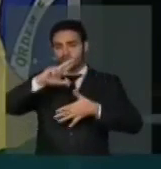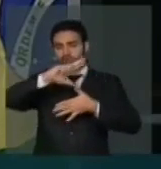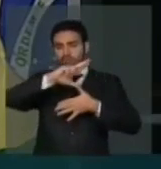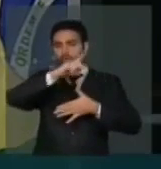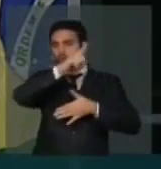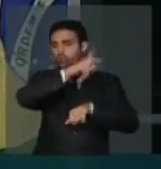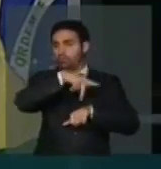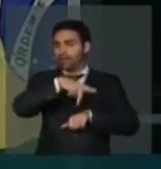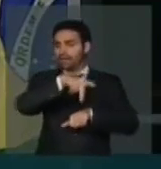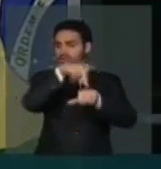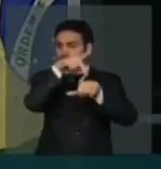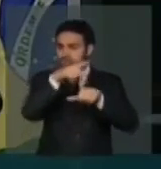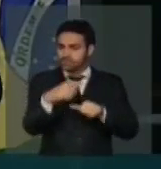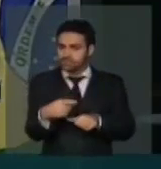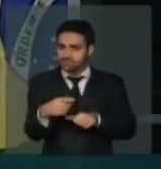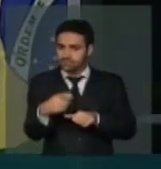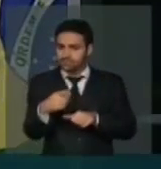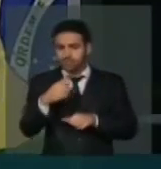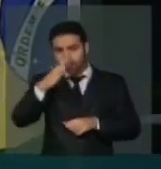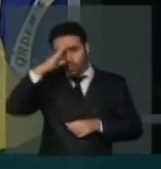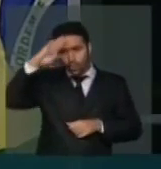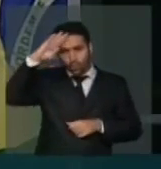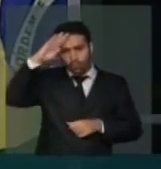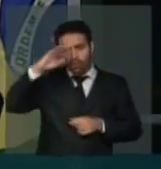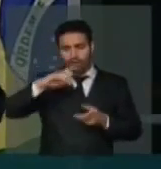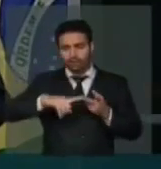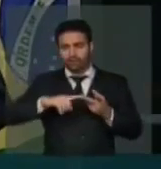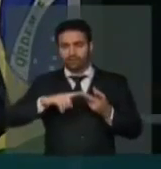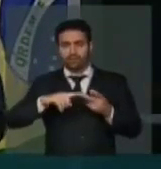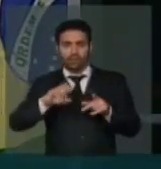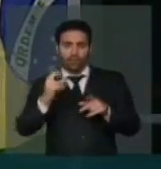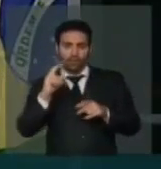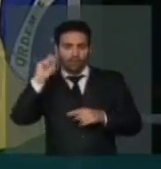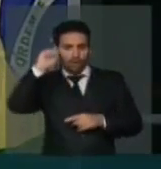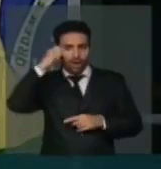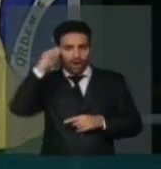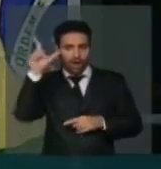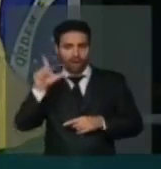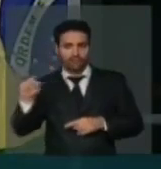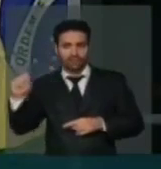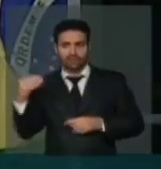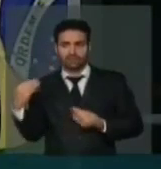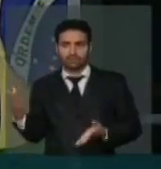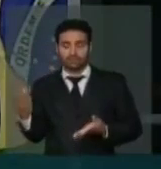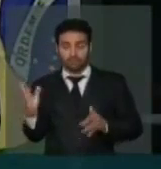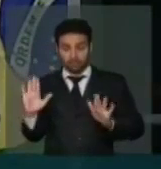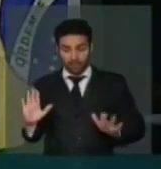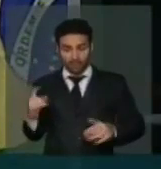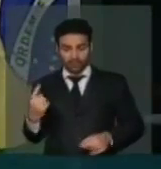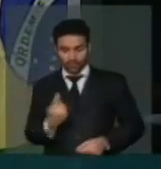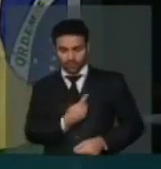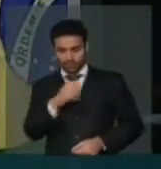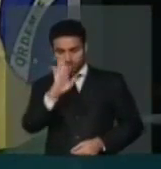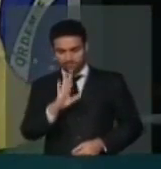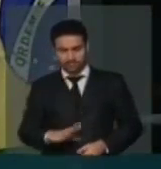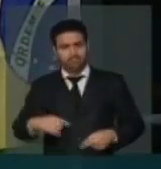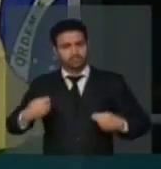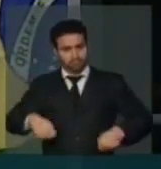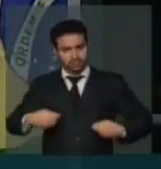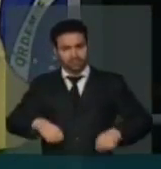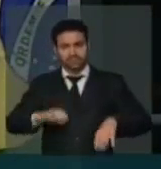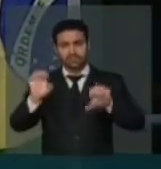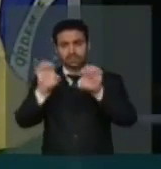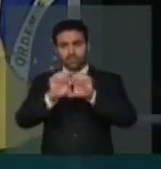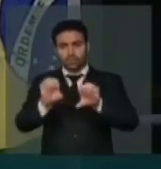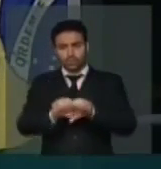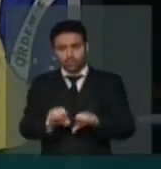em países bolivarianos, para fazer obras na África. Enquanto nós estamos precisando de